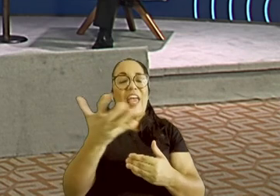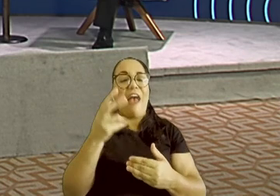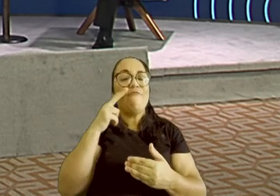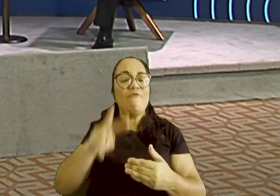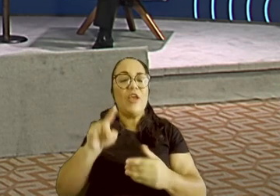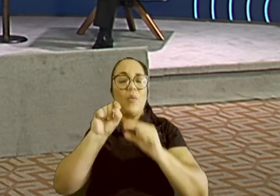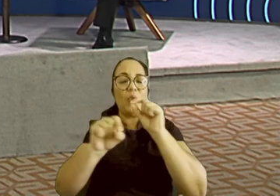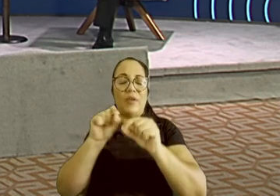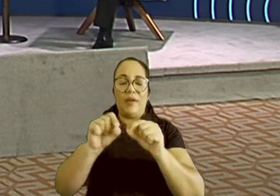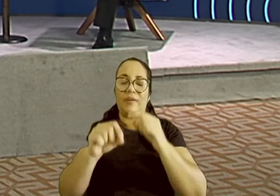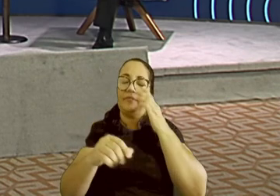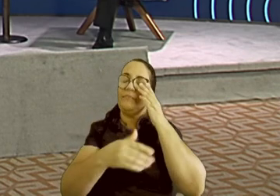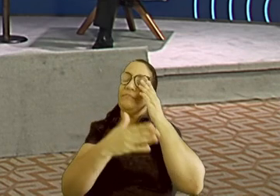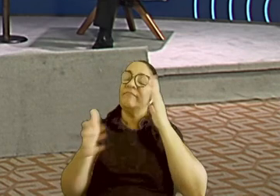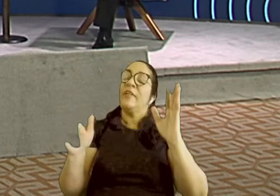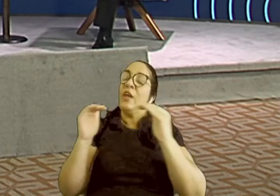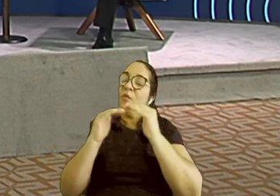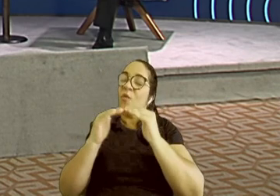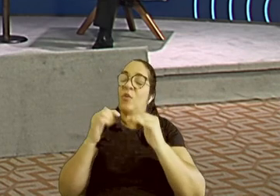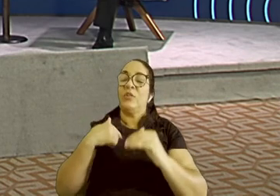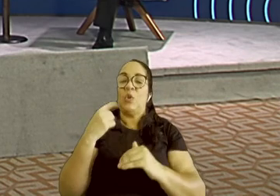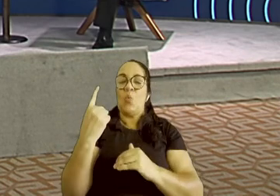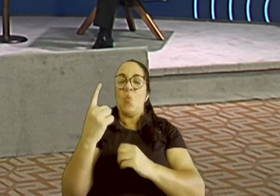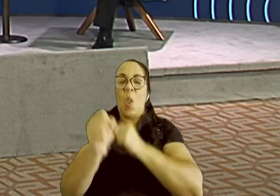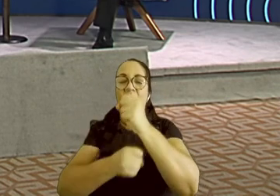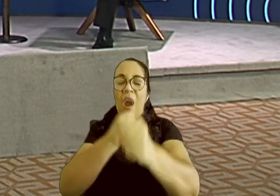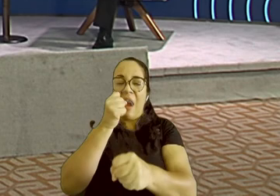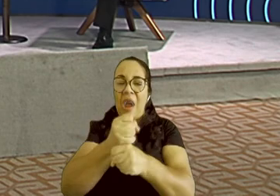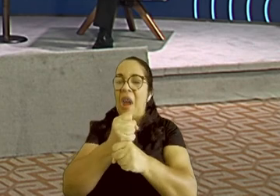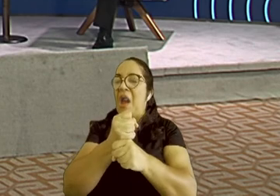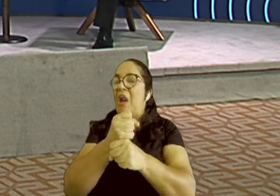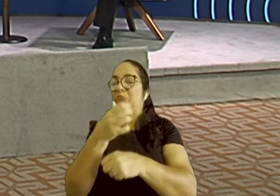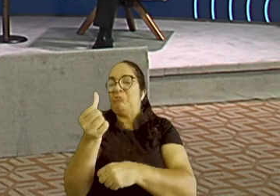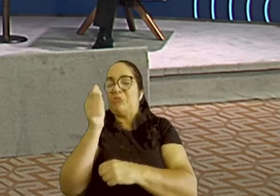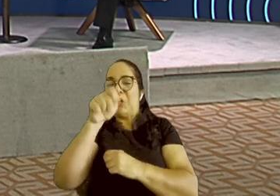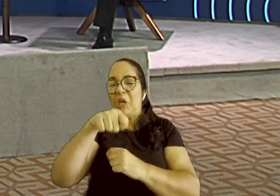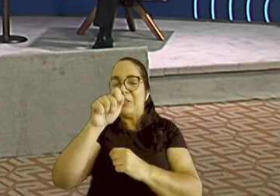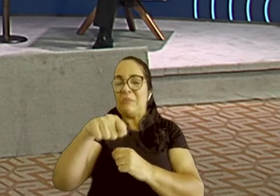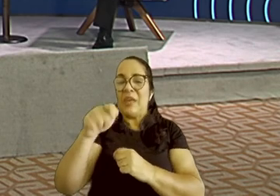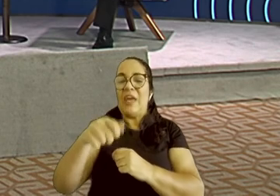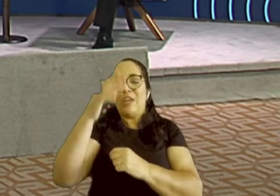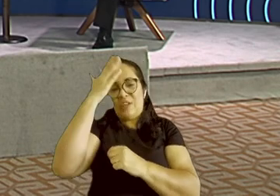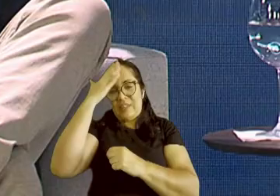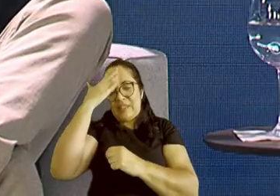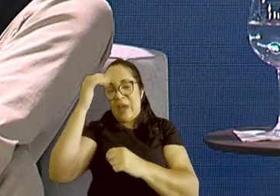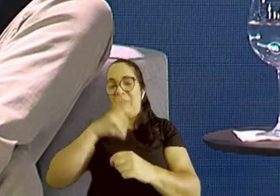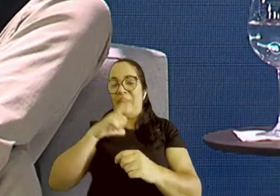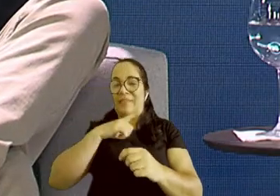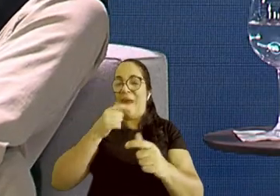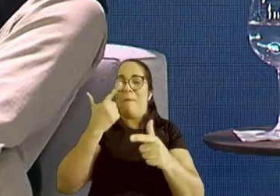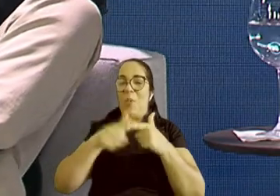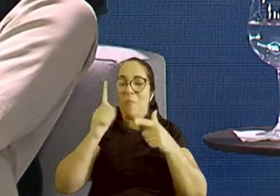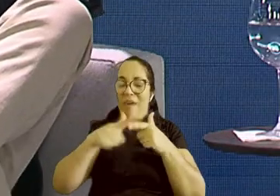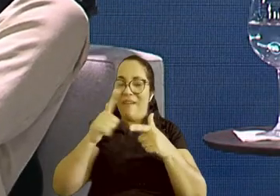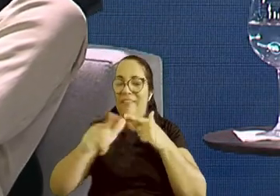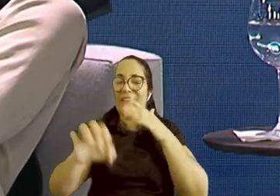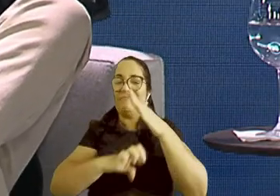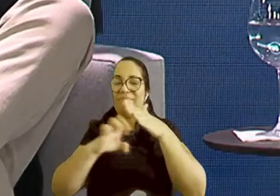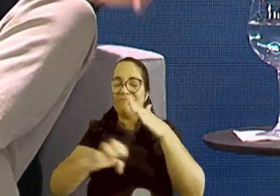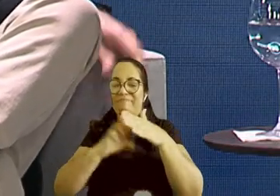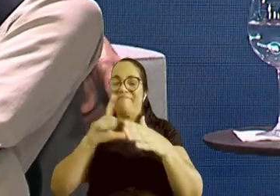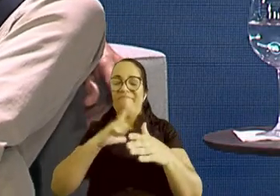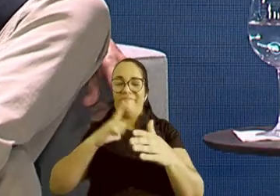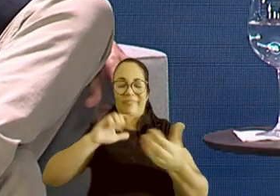e meio dois anos ali três anos de uma meio revolto vai ter ali um ajuste que que a gente já passou n vezes enquanto